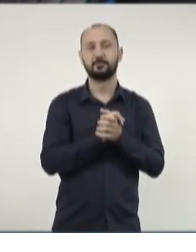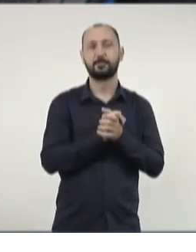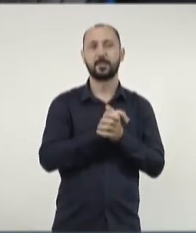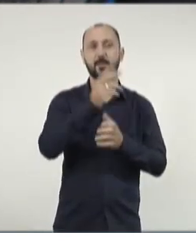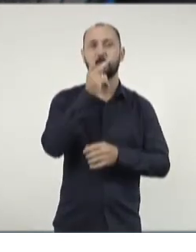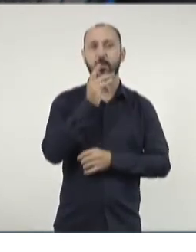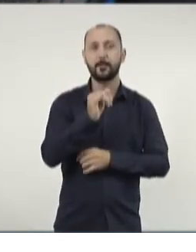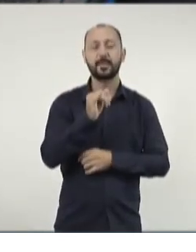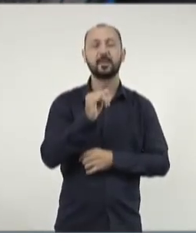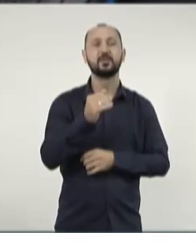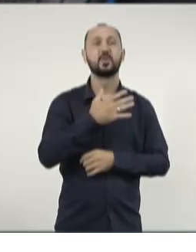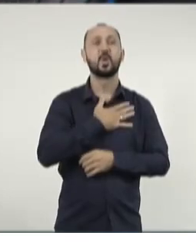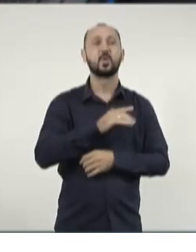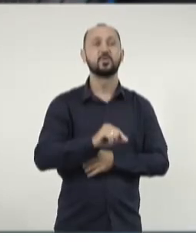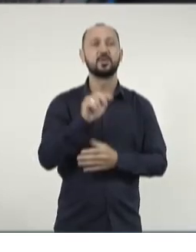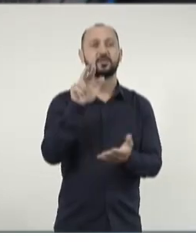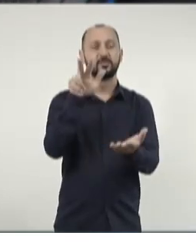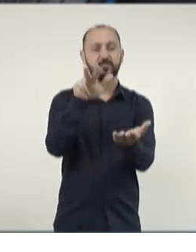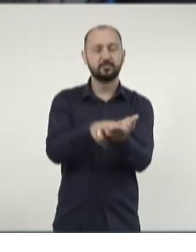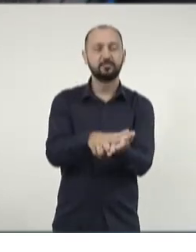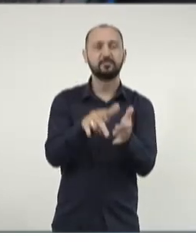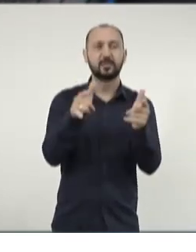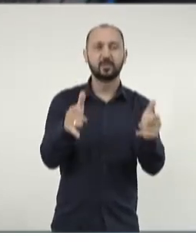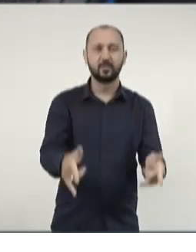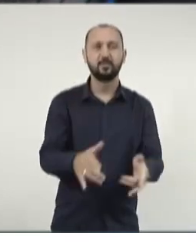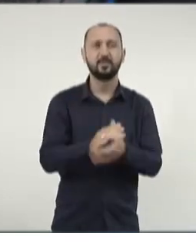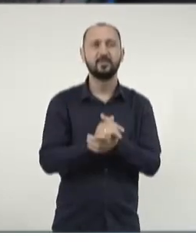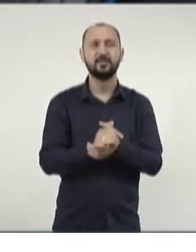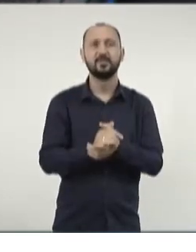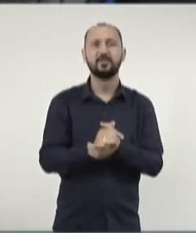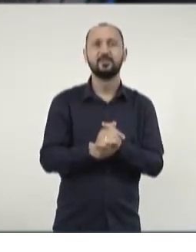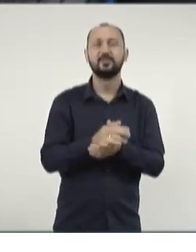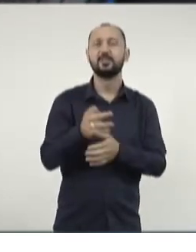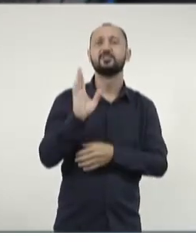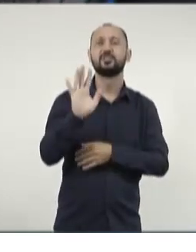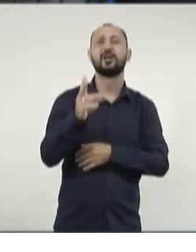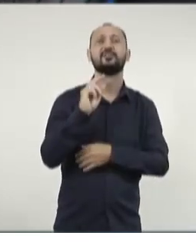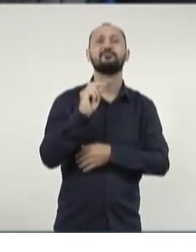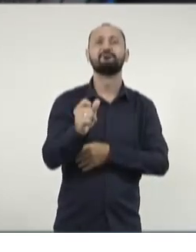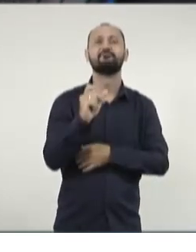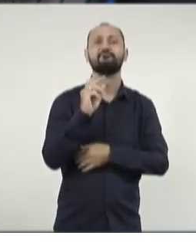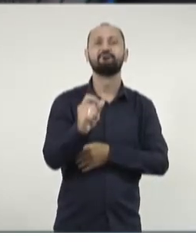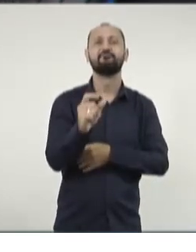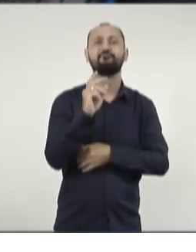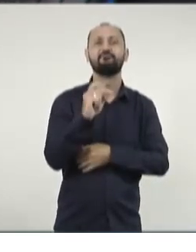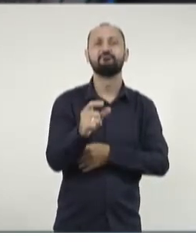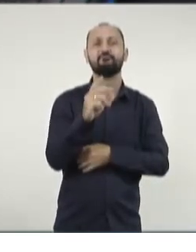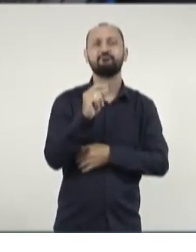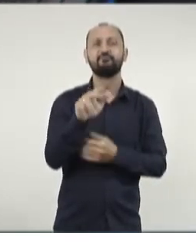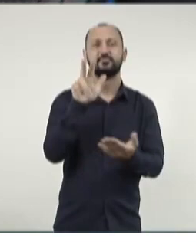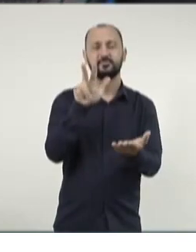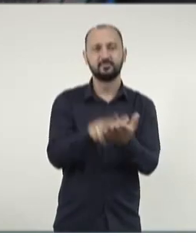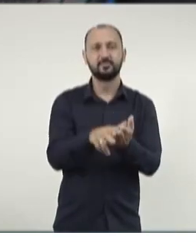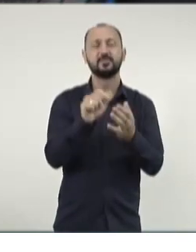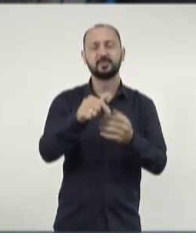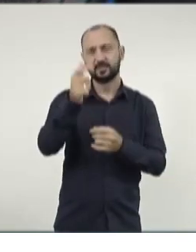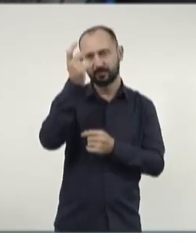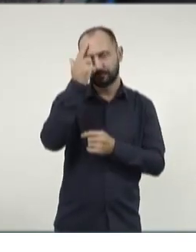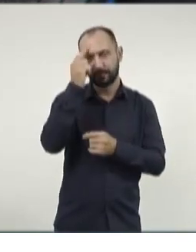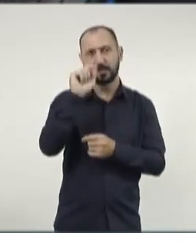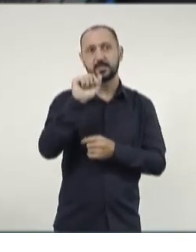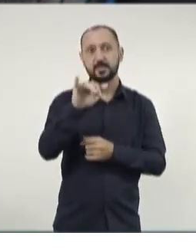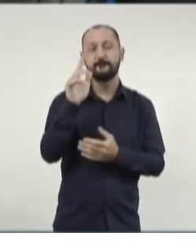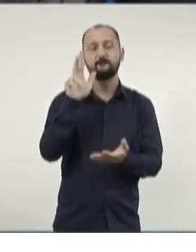meu pai não gostaria de ficar um moribundo na cama, e ele estava há muito tempo já. Né? Então, essa ideia de